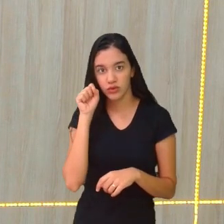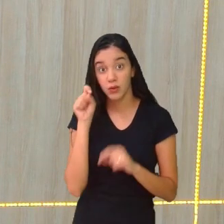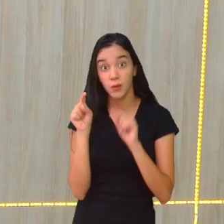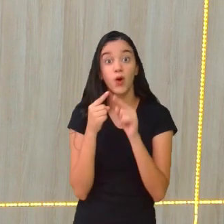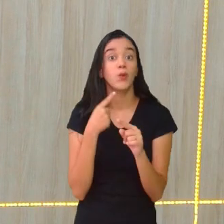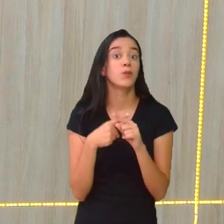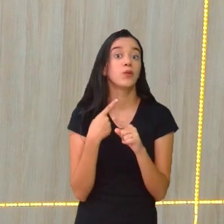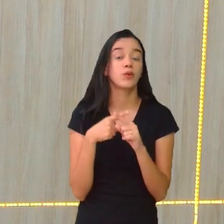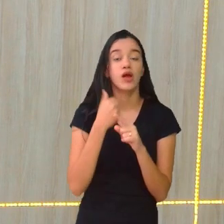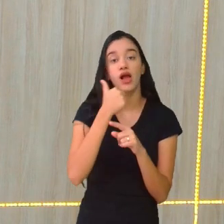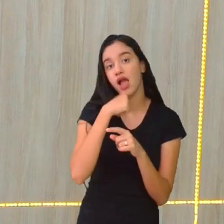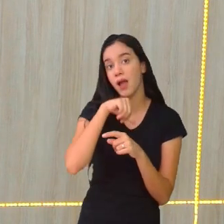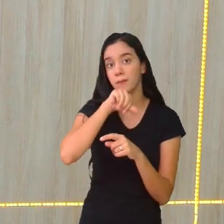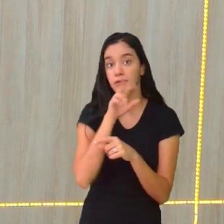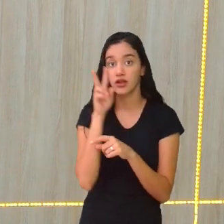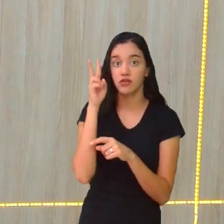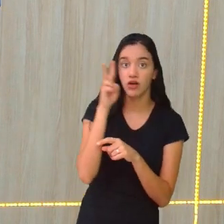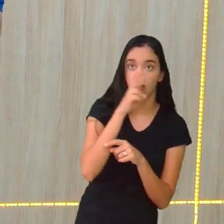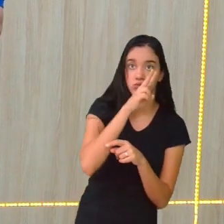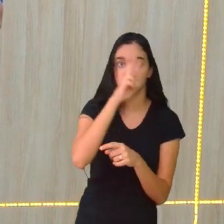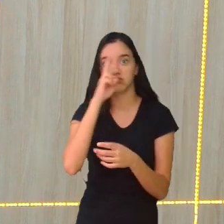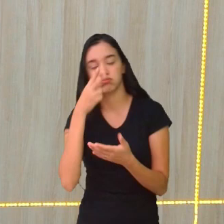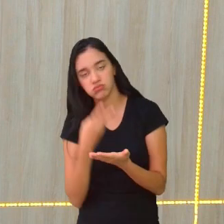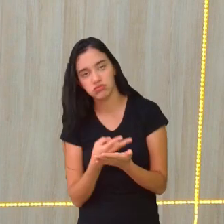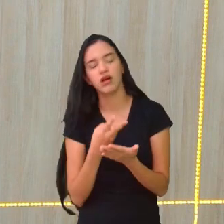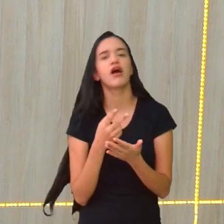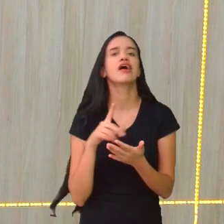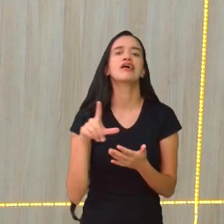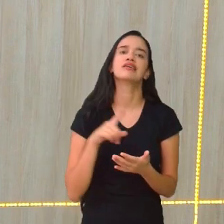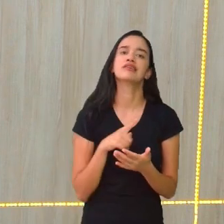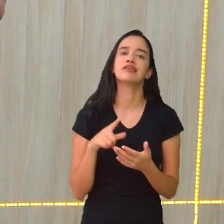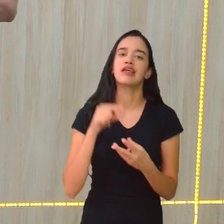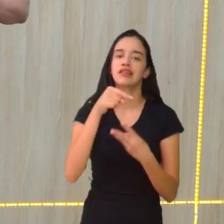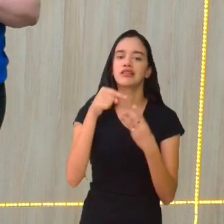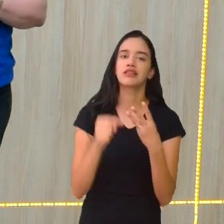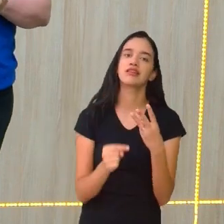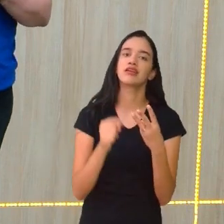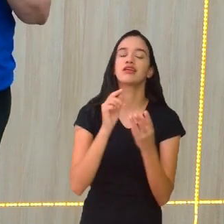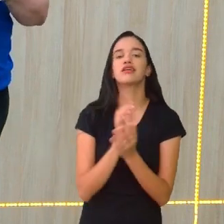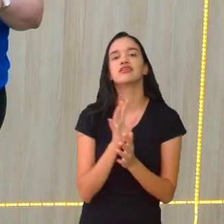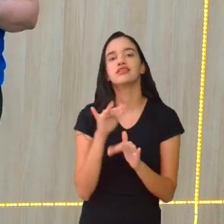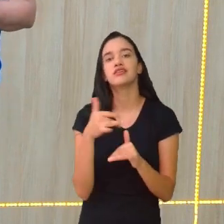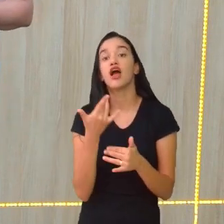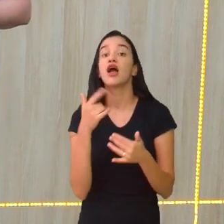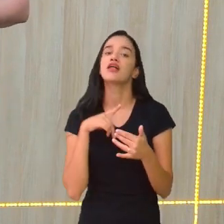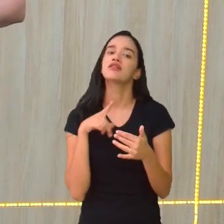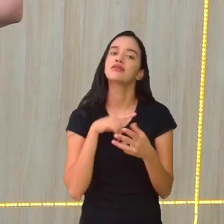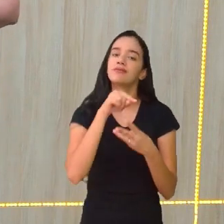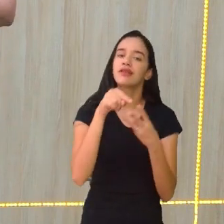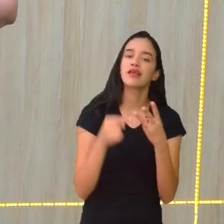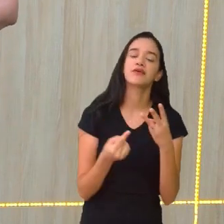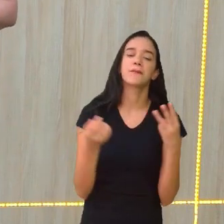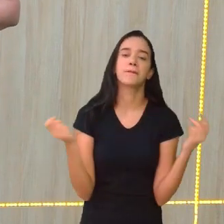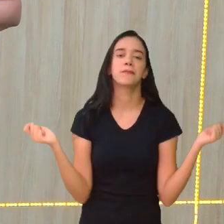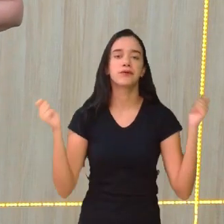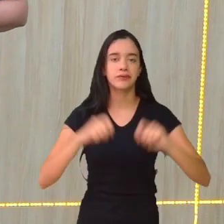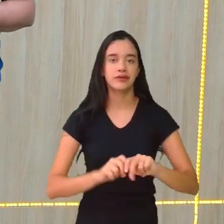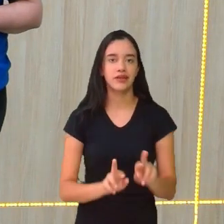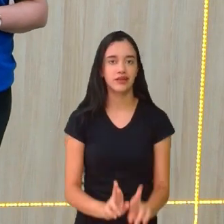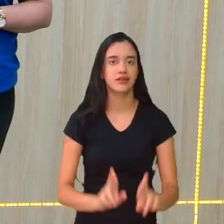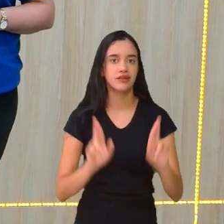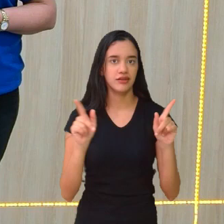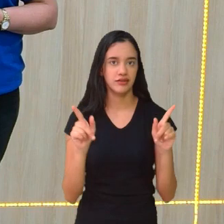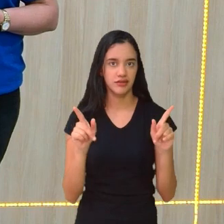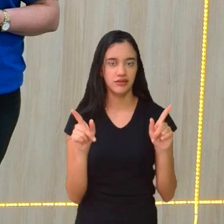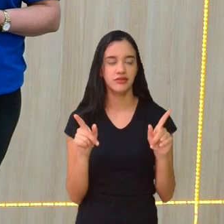nós temos aí 3 falas diferentes, não é? Da filha, possibilidades, não é? Hipóteses da